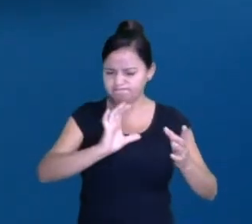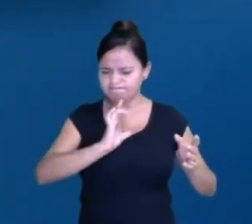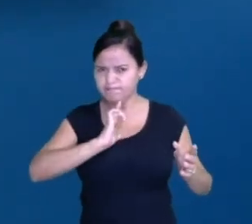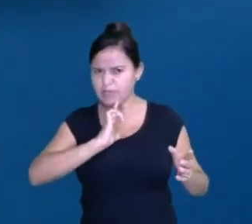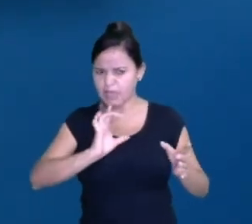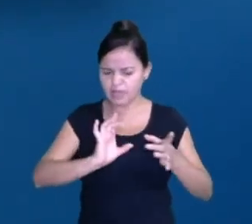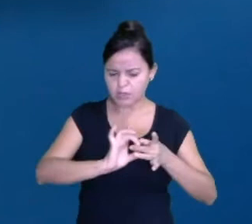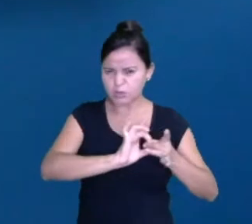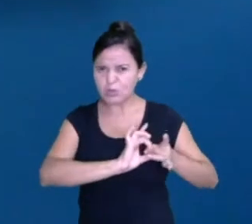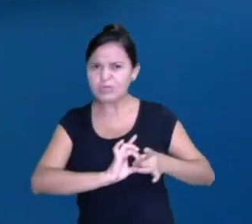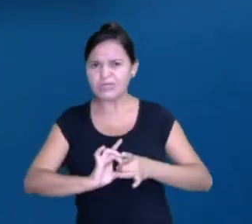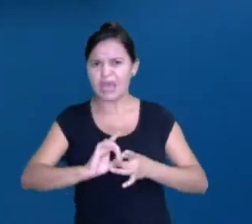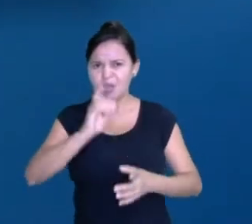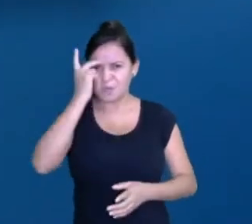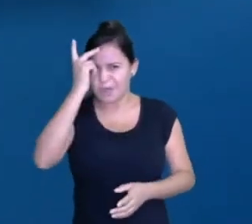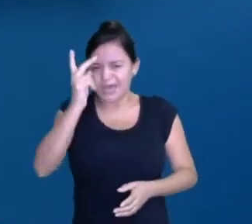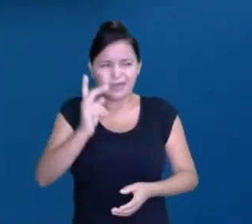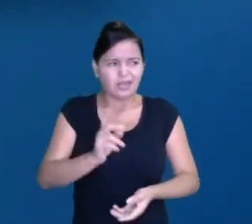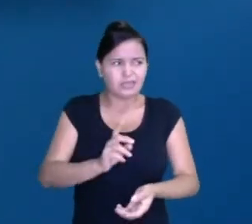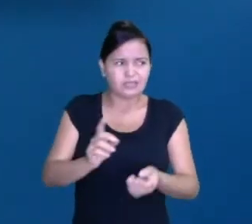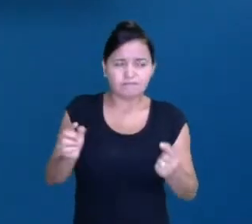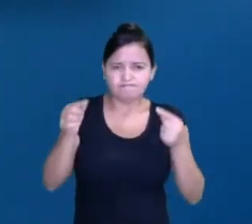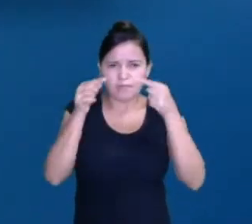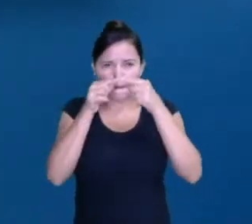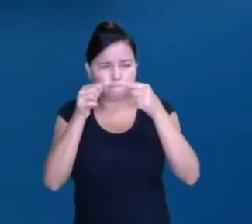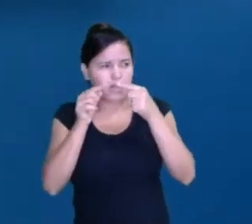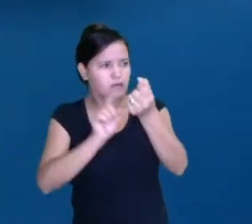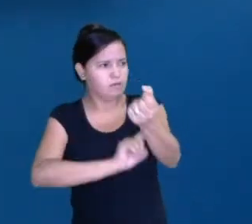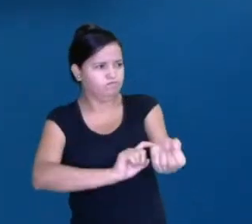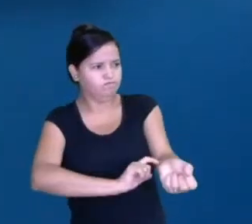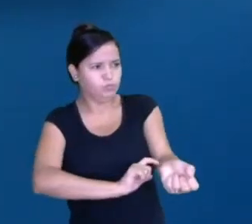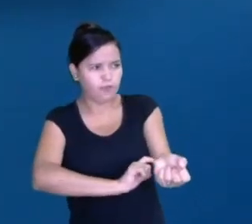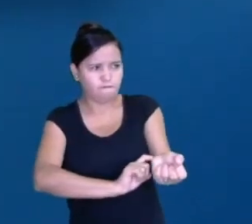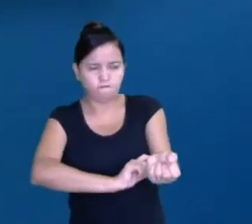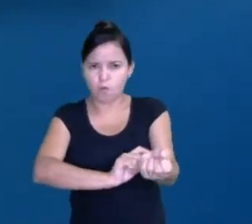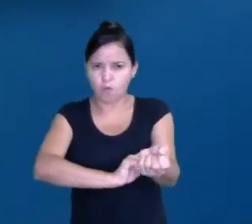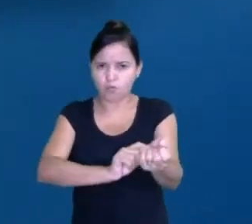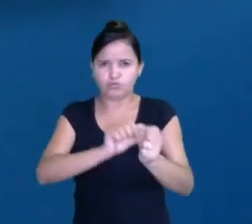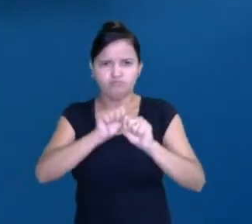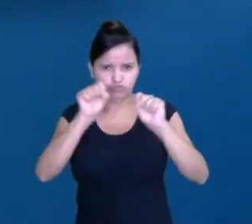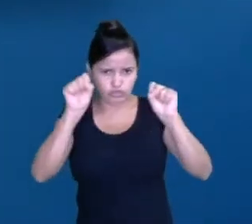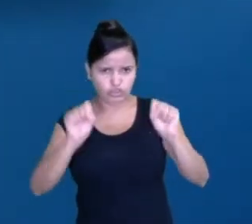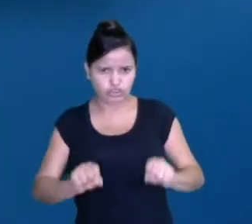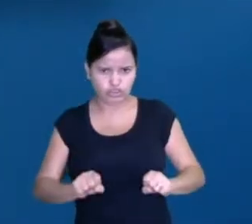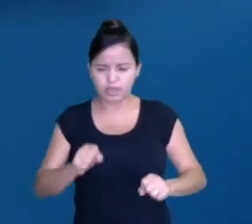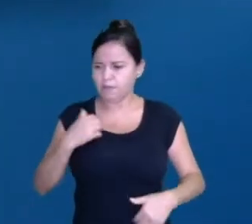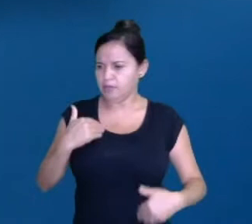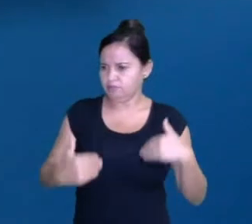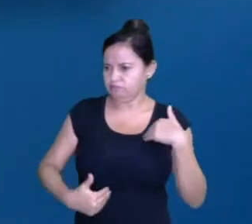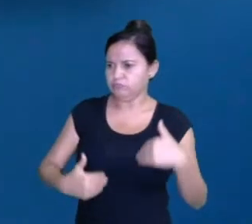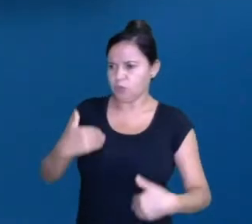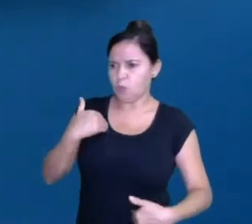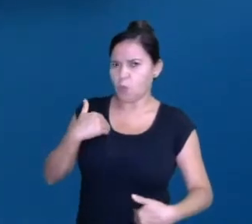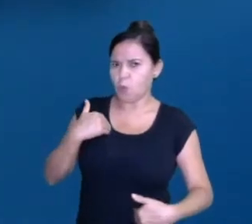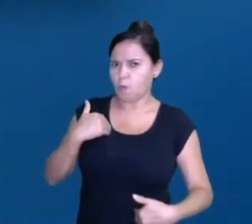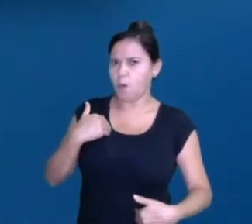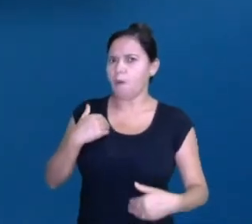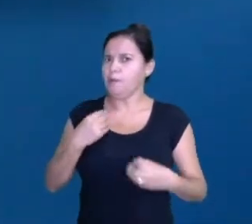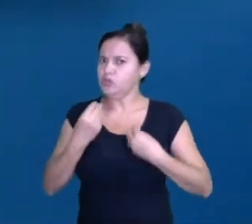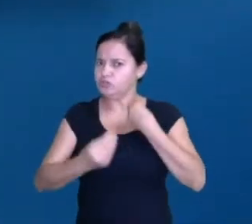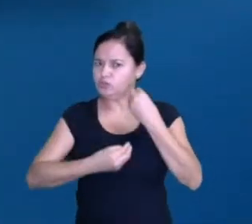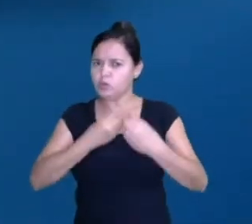ao sistema nervoso. Porque quando eu falo de sistema endócrino, lembre-se sempre, falou em sistema endócrino, mas a gente também tem que